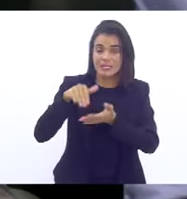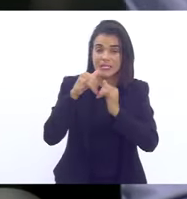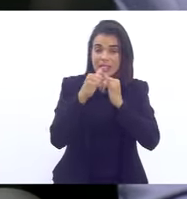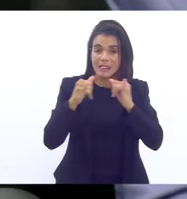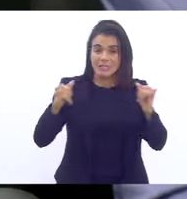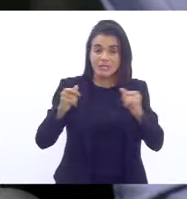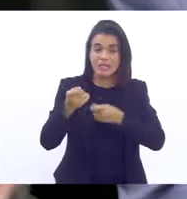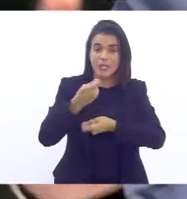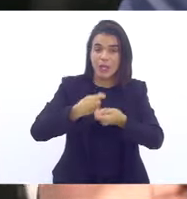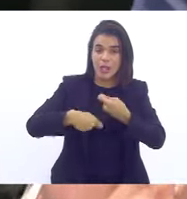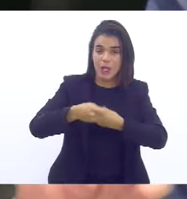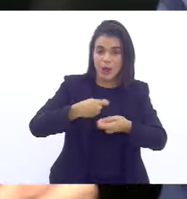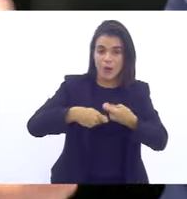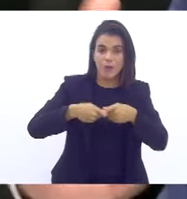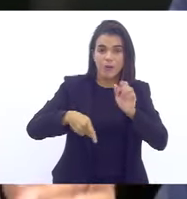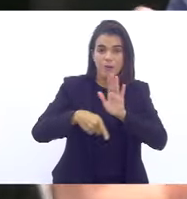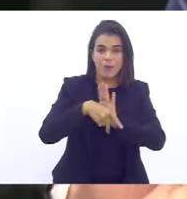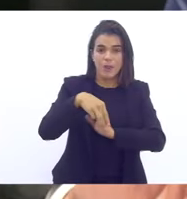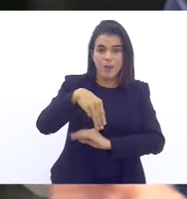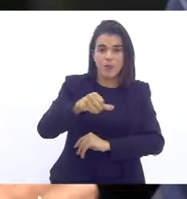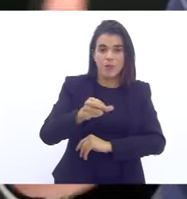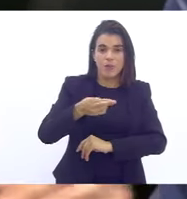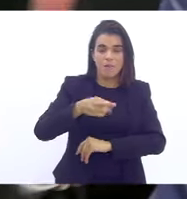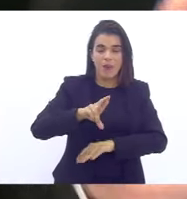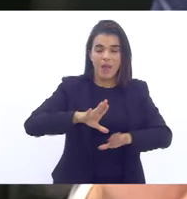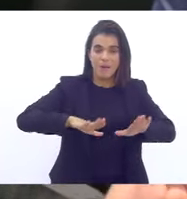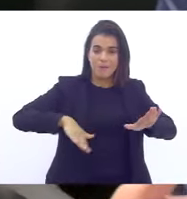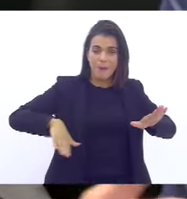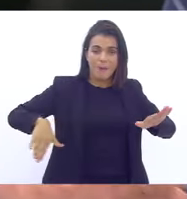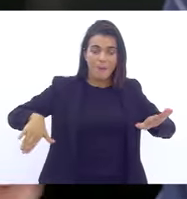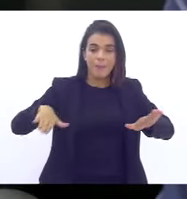Economia do Mar, e muitas ações foram